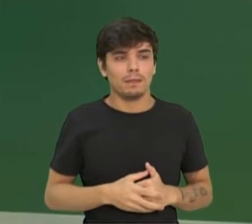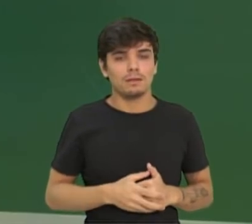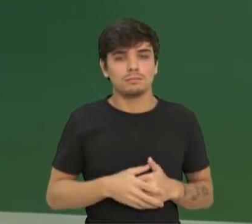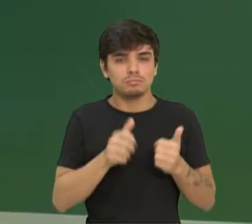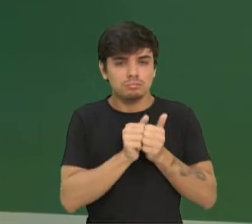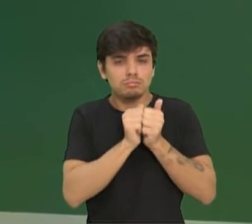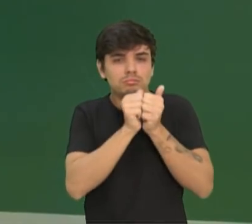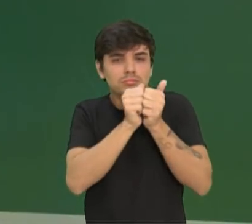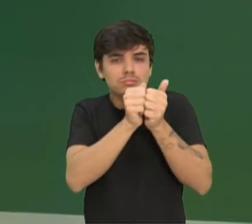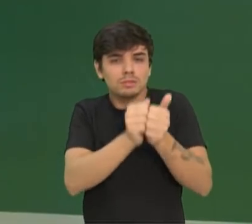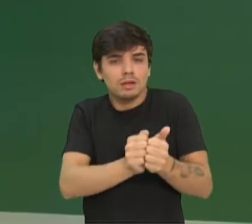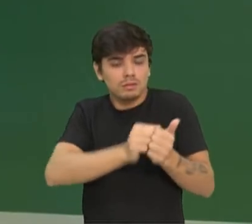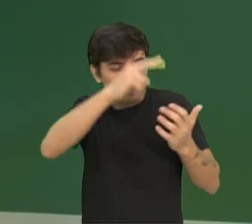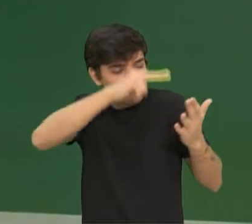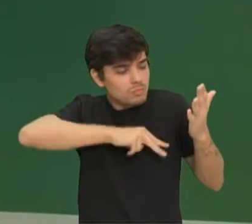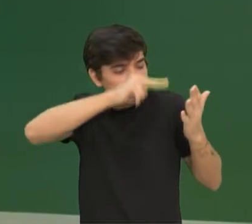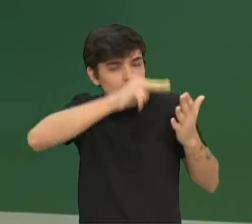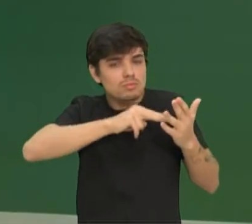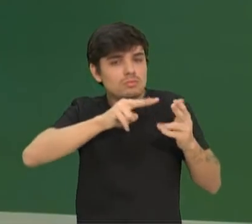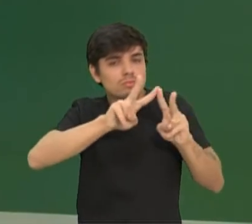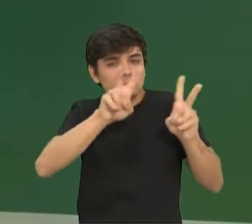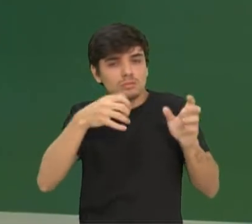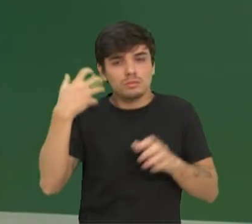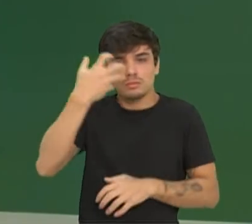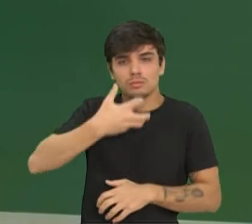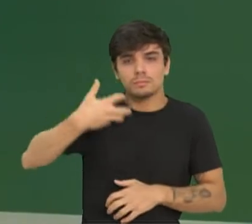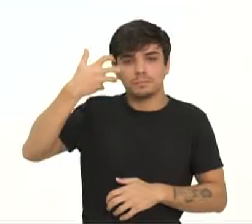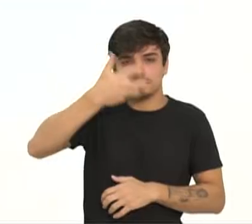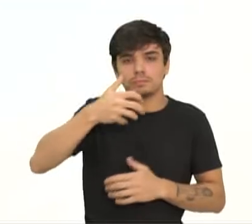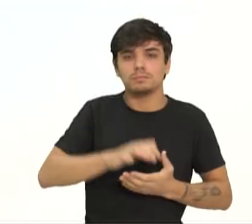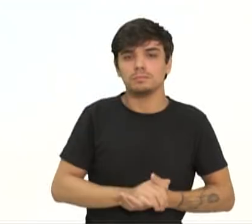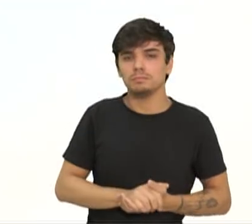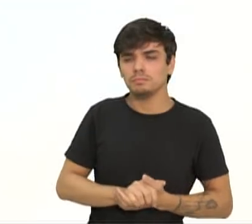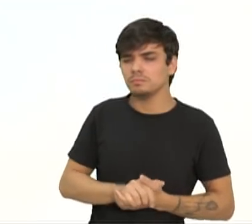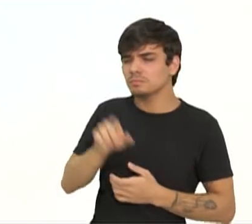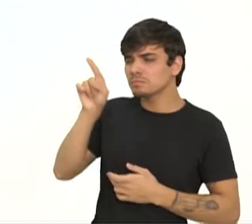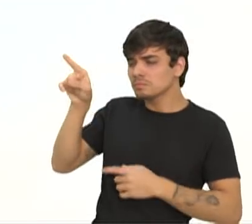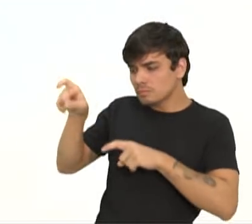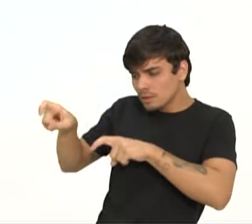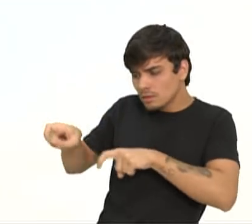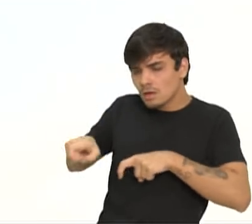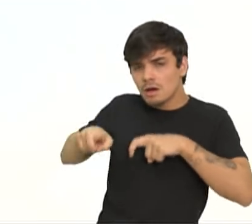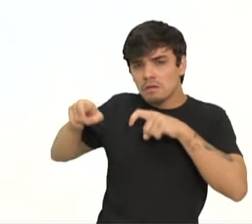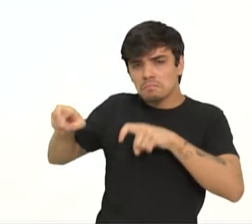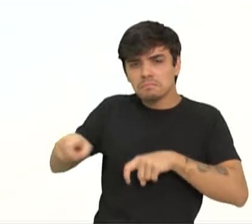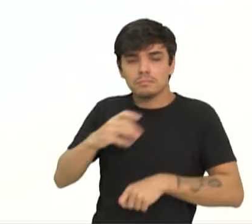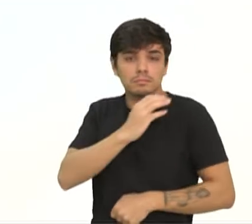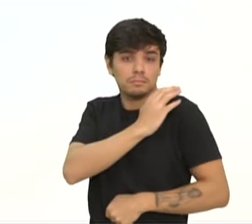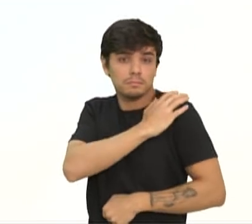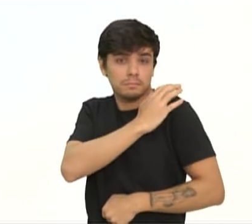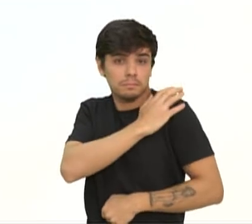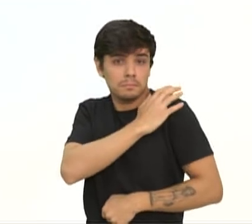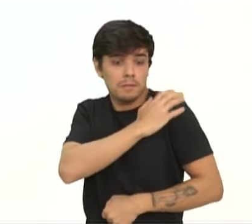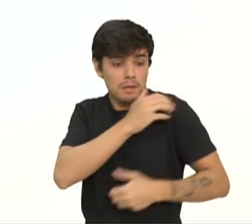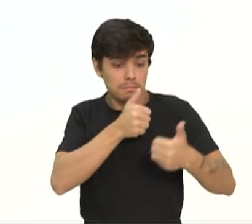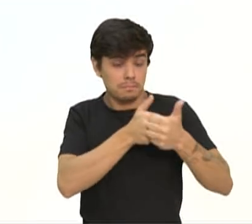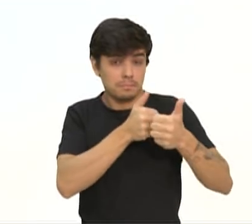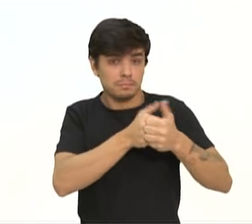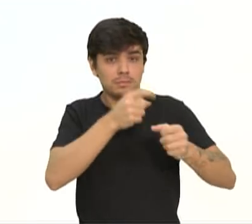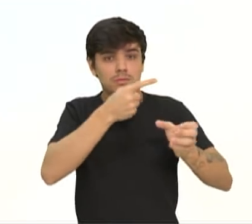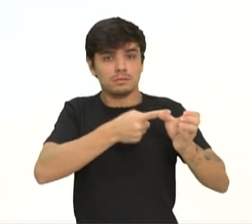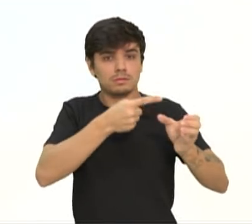Acompanhe comigo agora a leitura do nosso romance. Na fazenda do padrinho, perto de